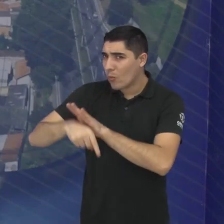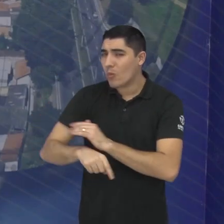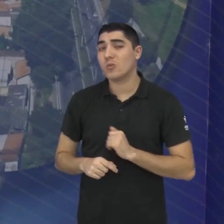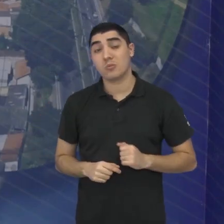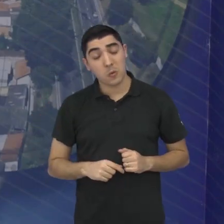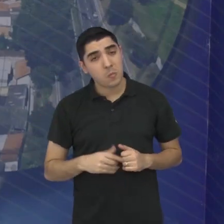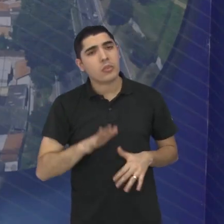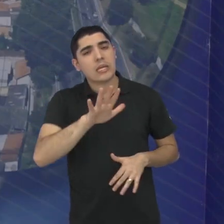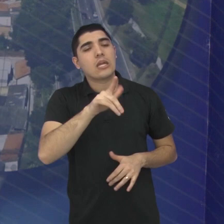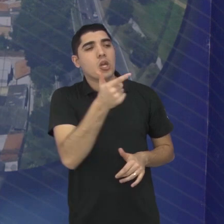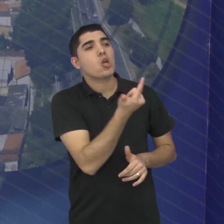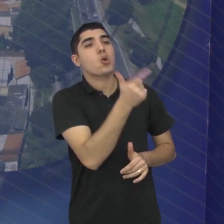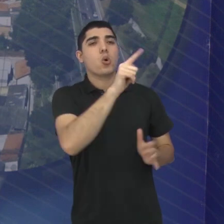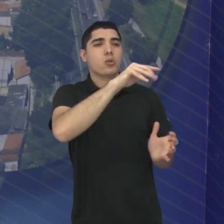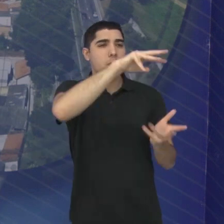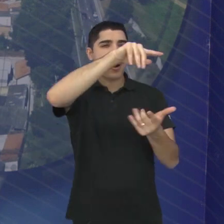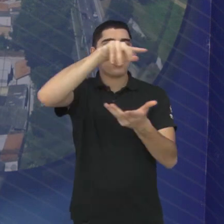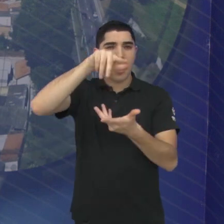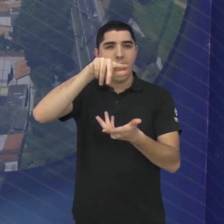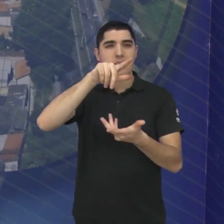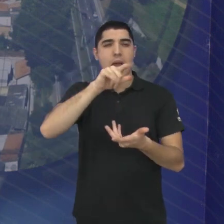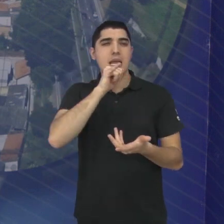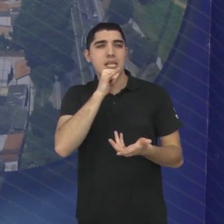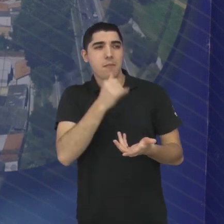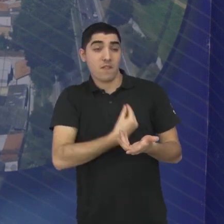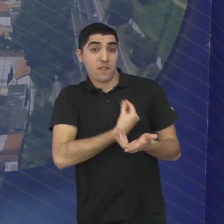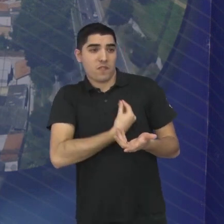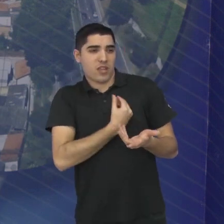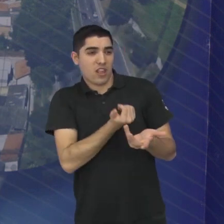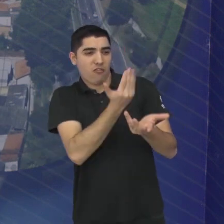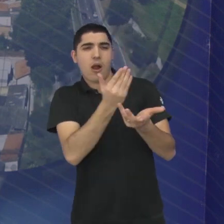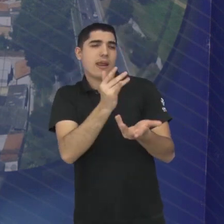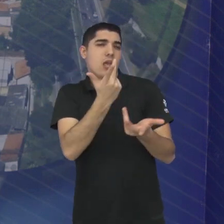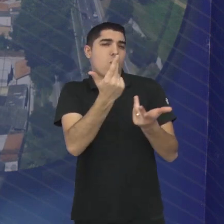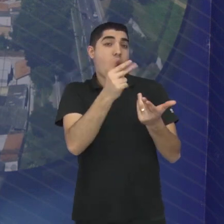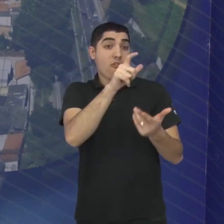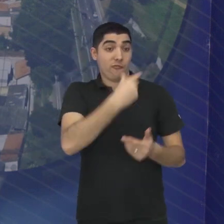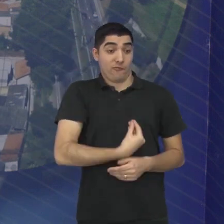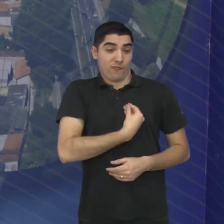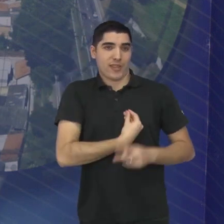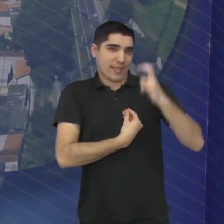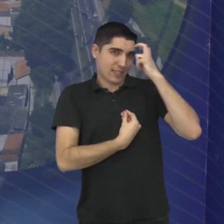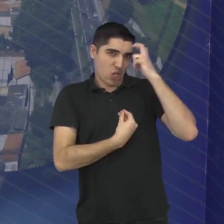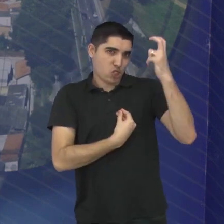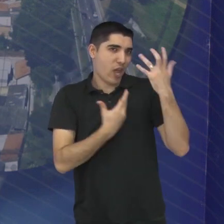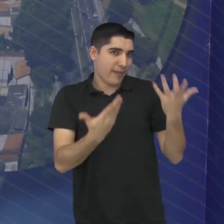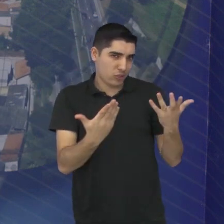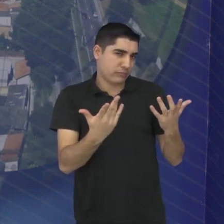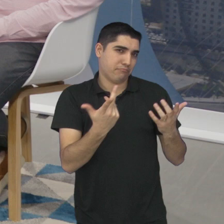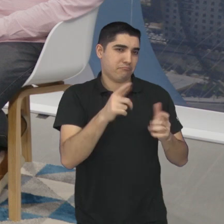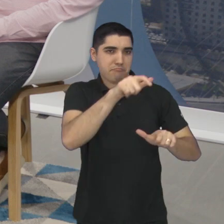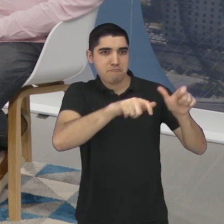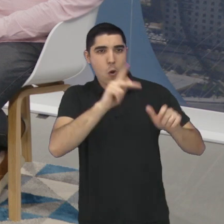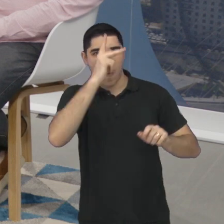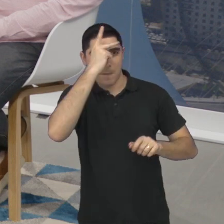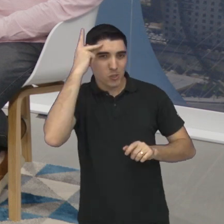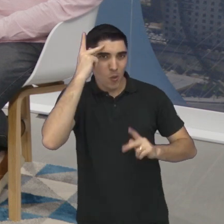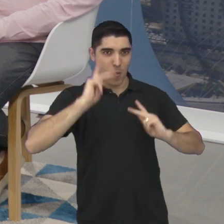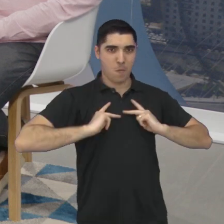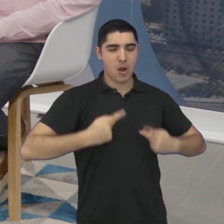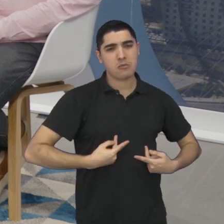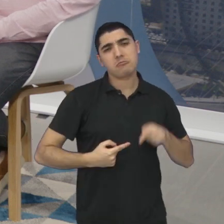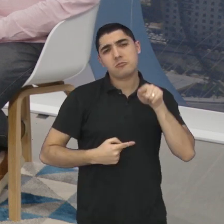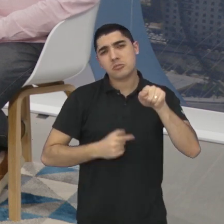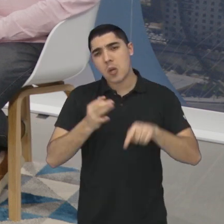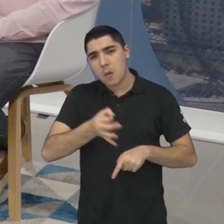em vida em outros planetas, vida inteligente, né? Outra pergunta também polêmica que divide opiniões. O